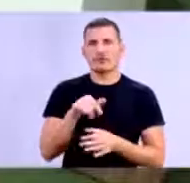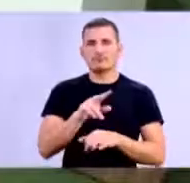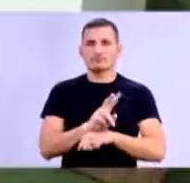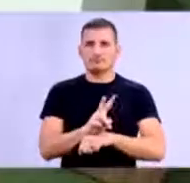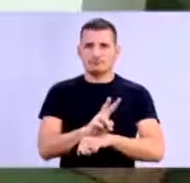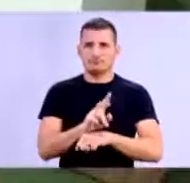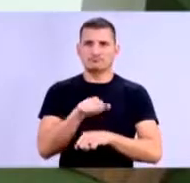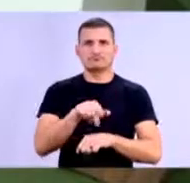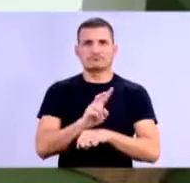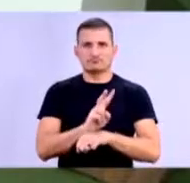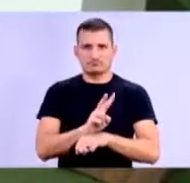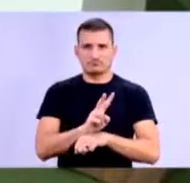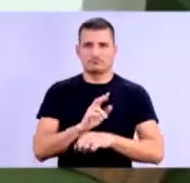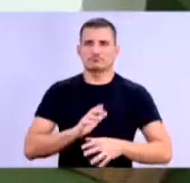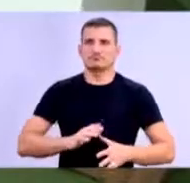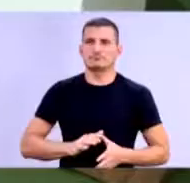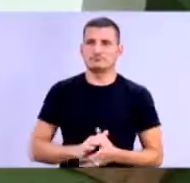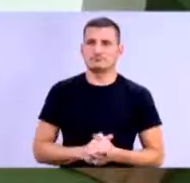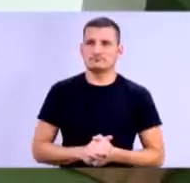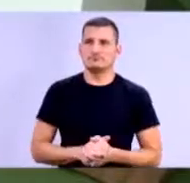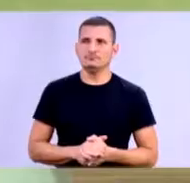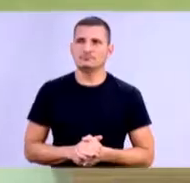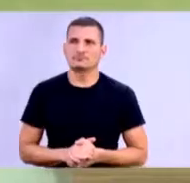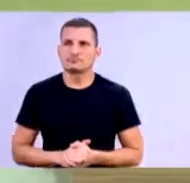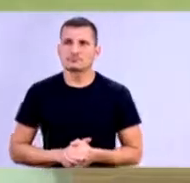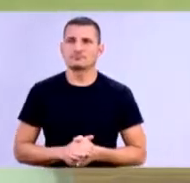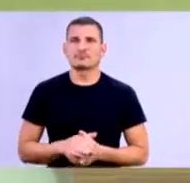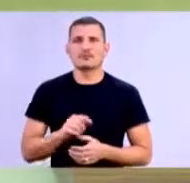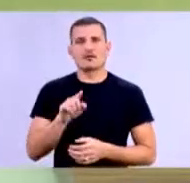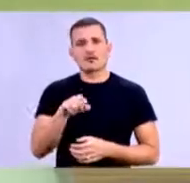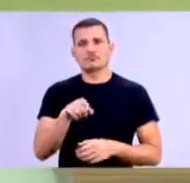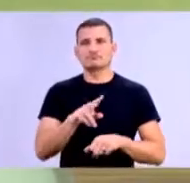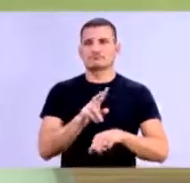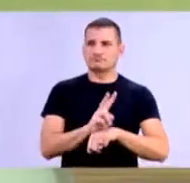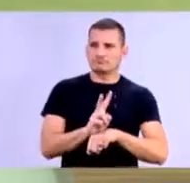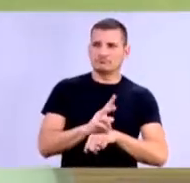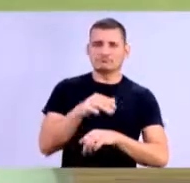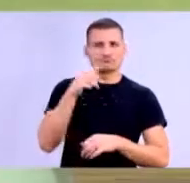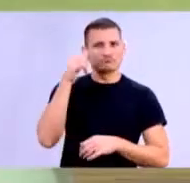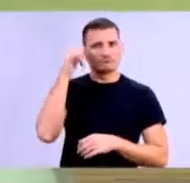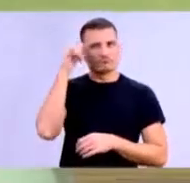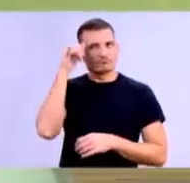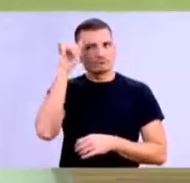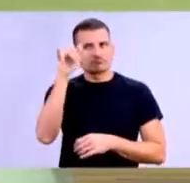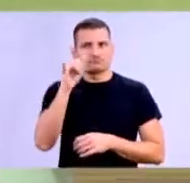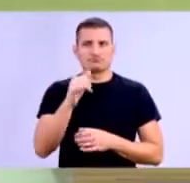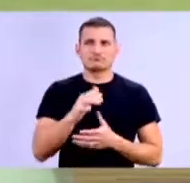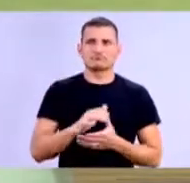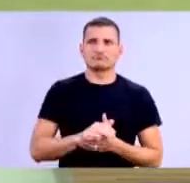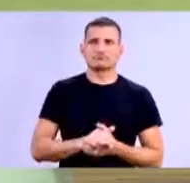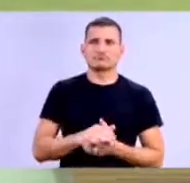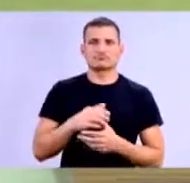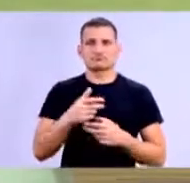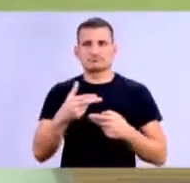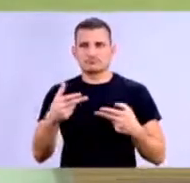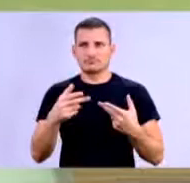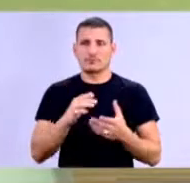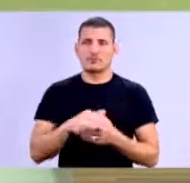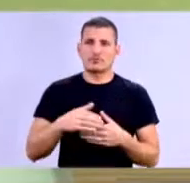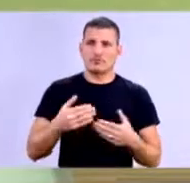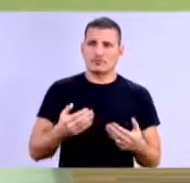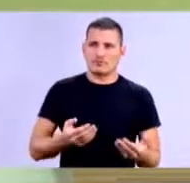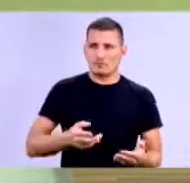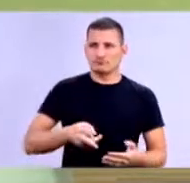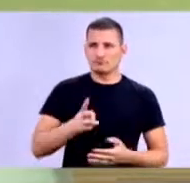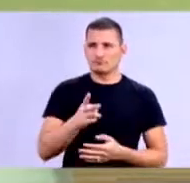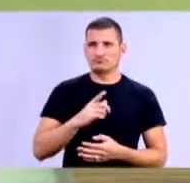também, não é assim? Essa é uma medida preventiva, uma medida de segurança. Toda vez nós fornecemos